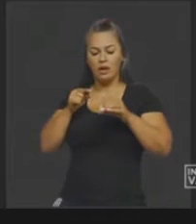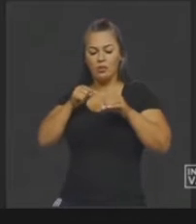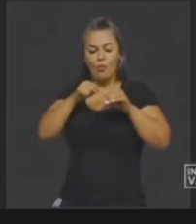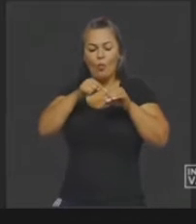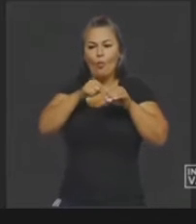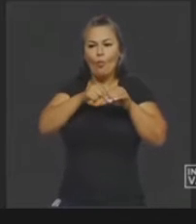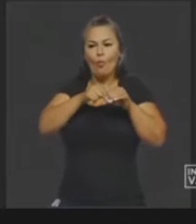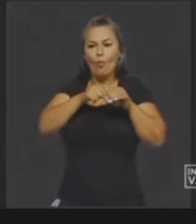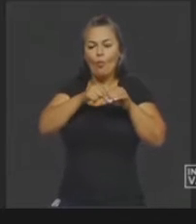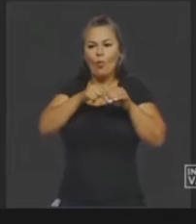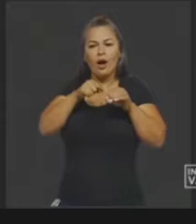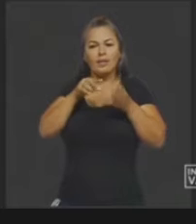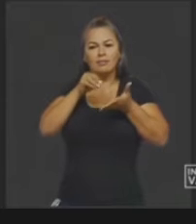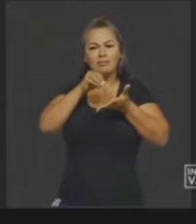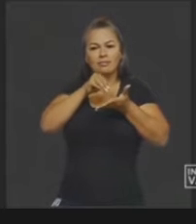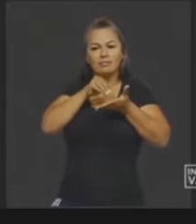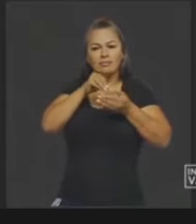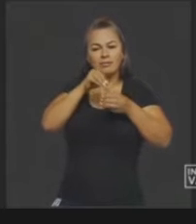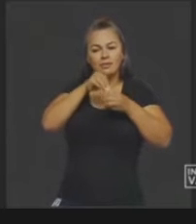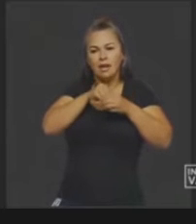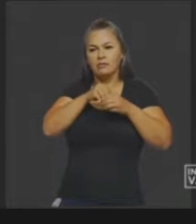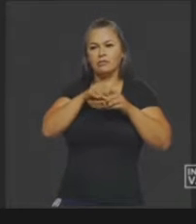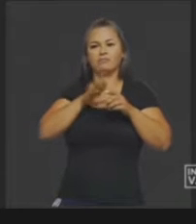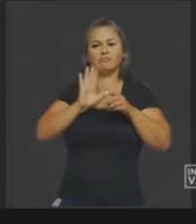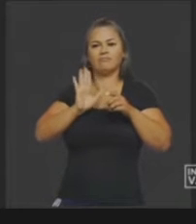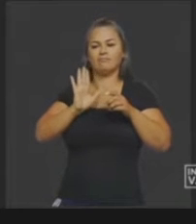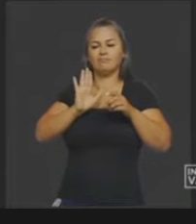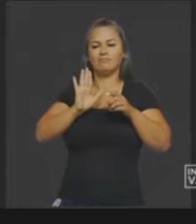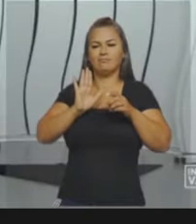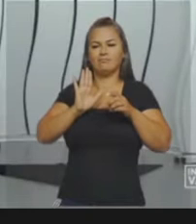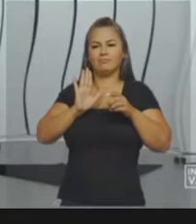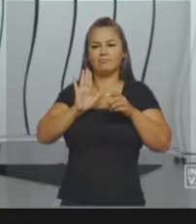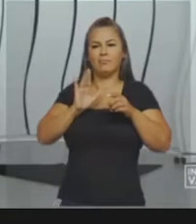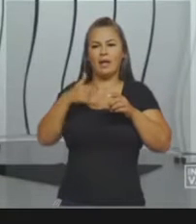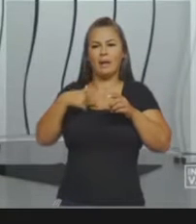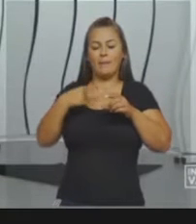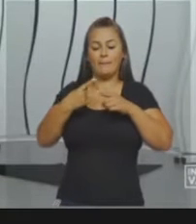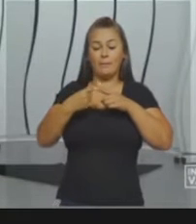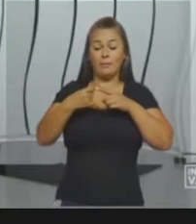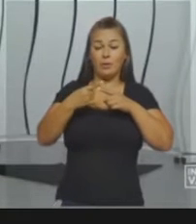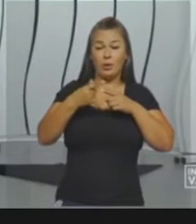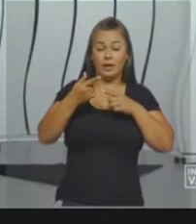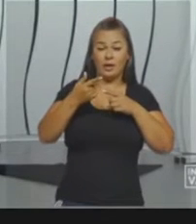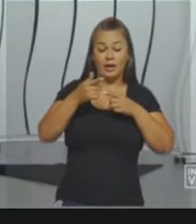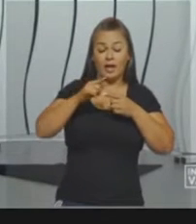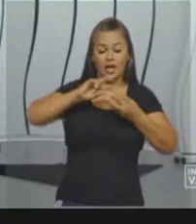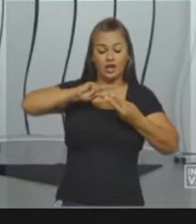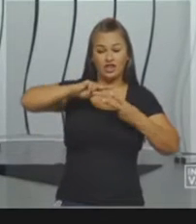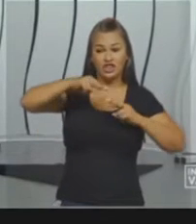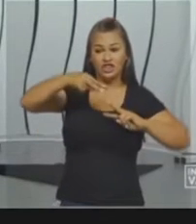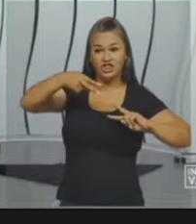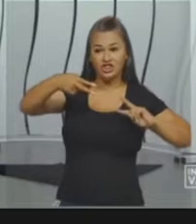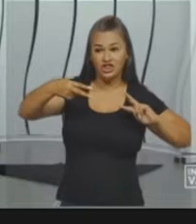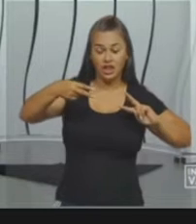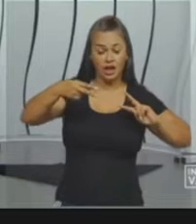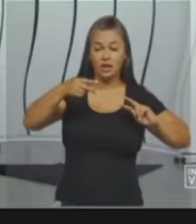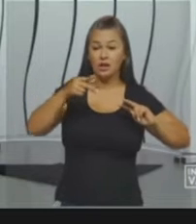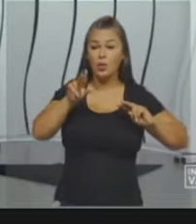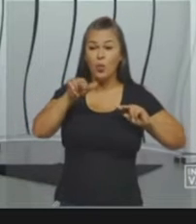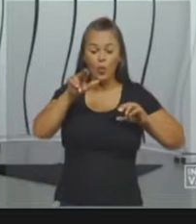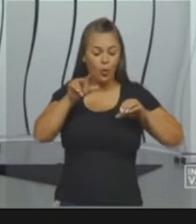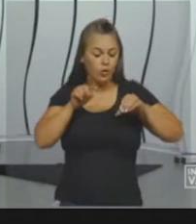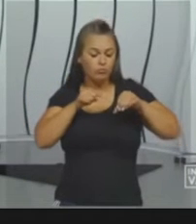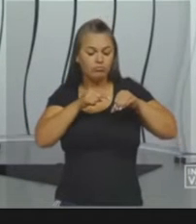O material genético das bactérias ele é disperso dentro do seu citoplasma, dentro da célula. Então,